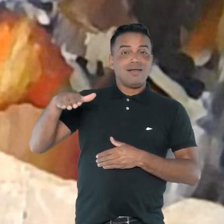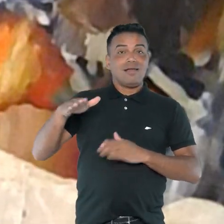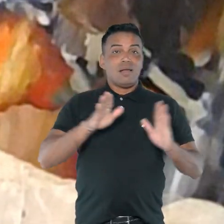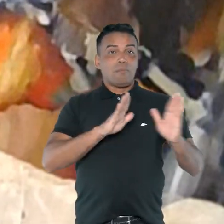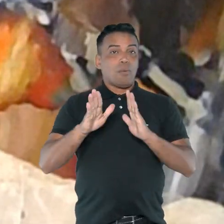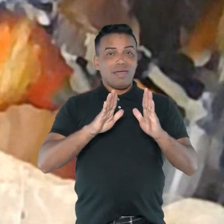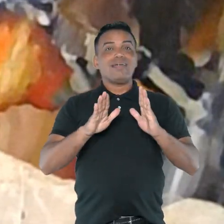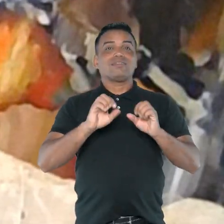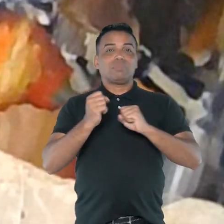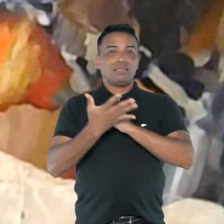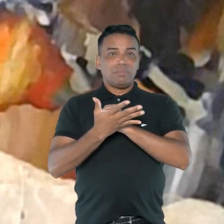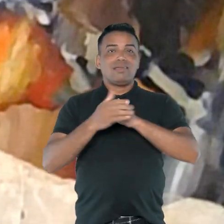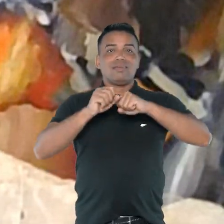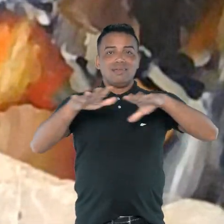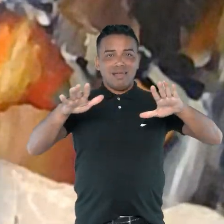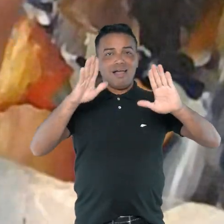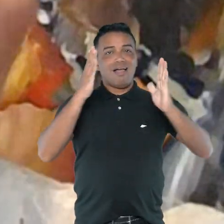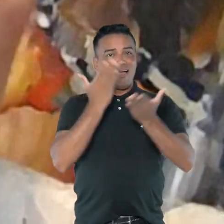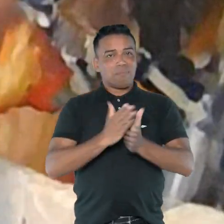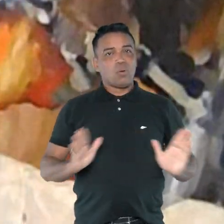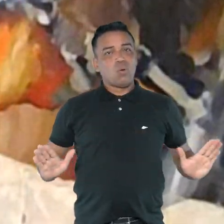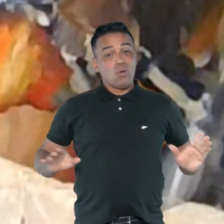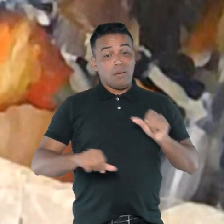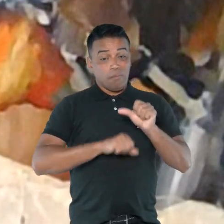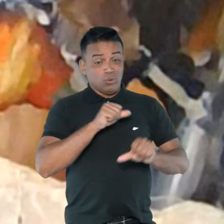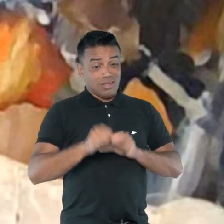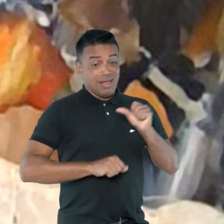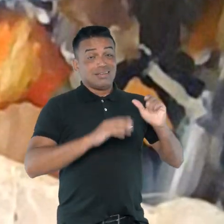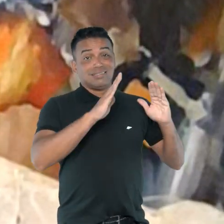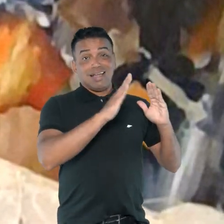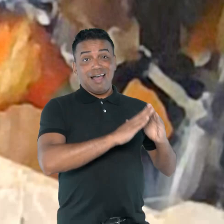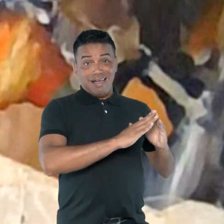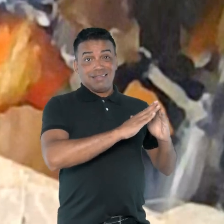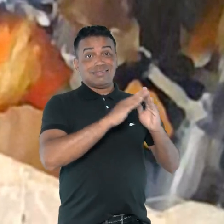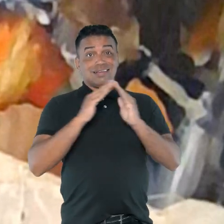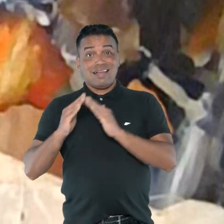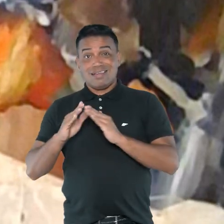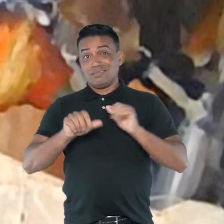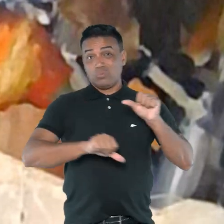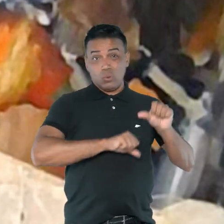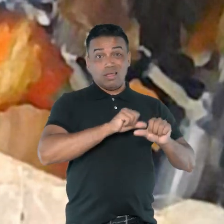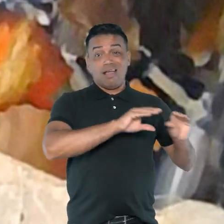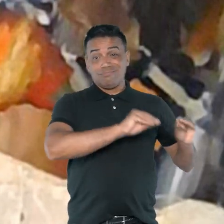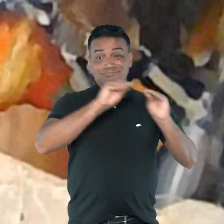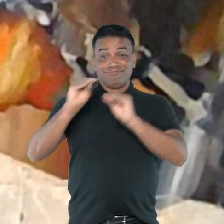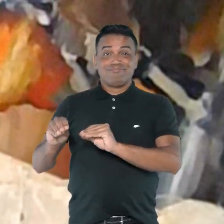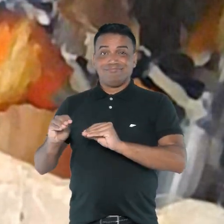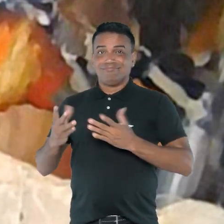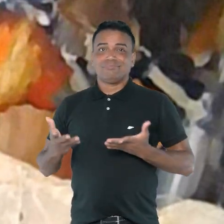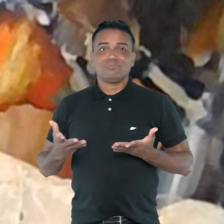pandemia, com as mudanças, por exemplo, de casa,